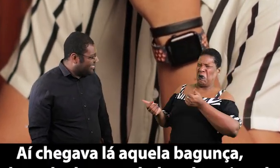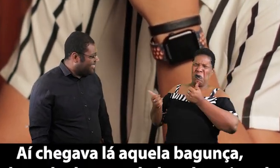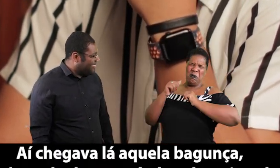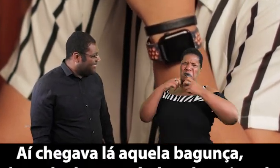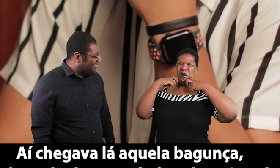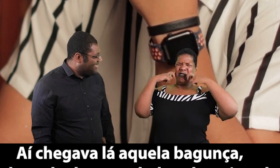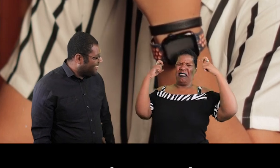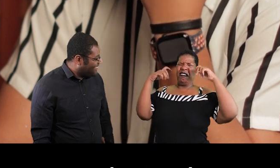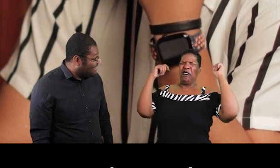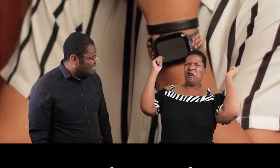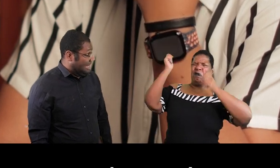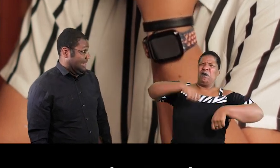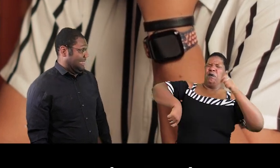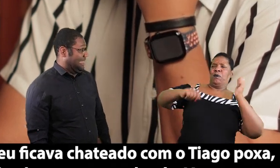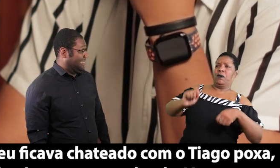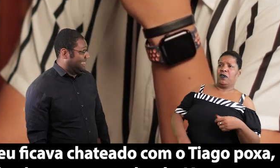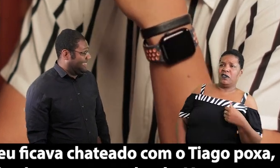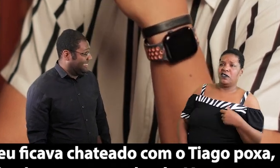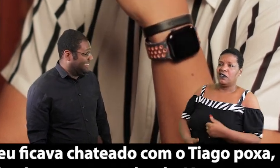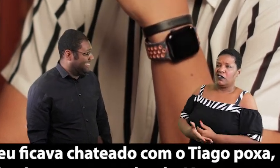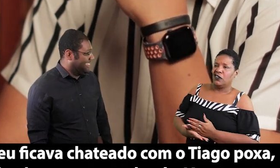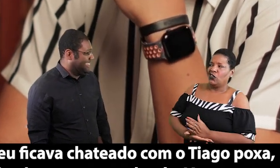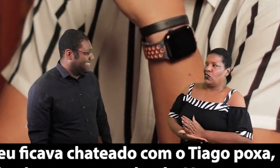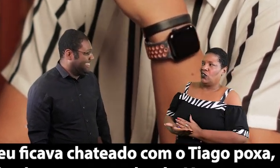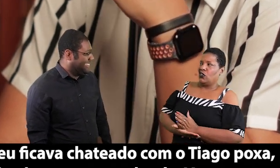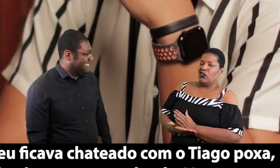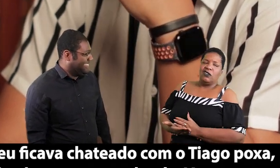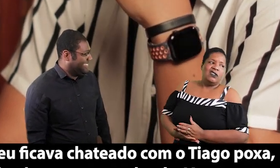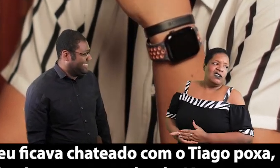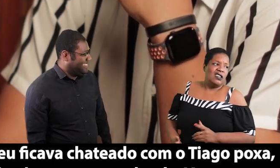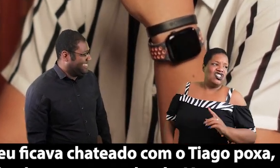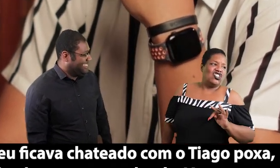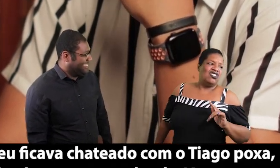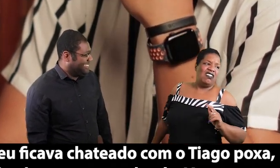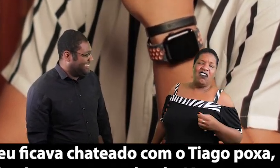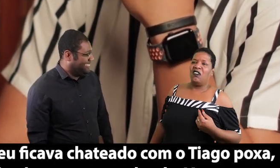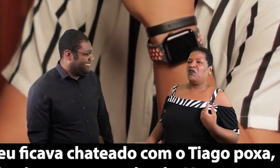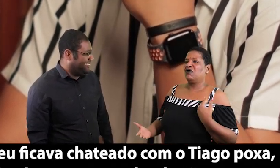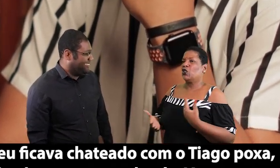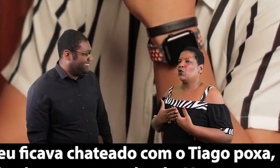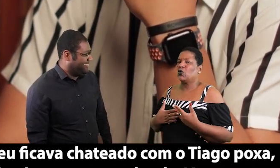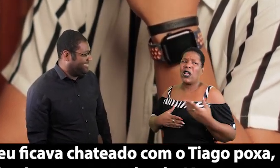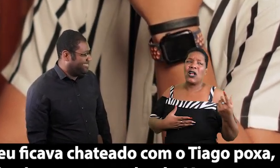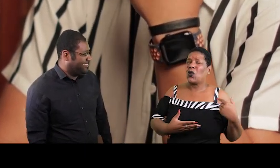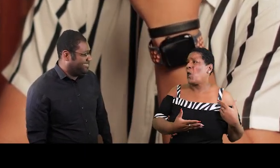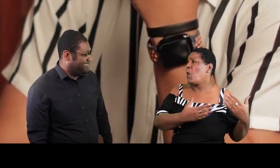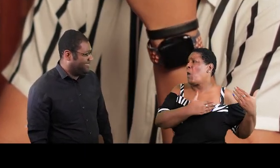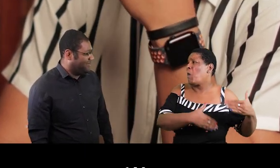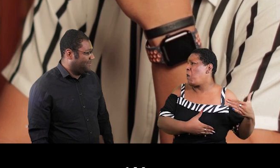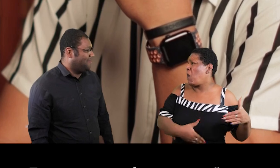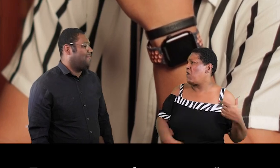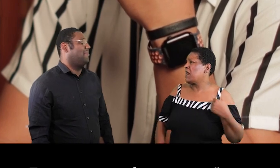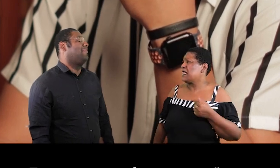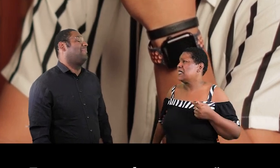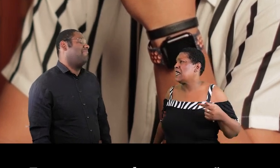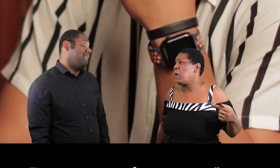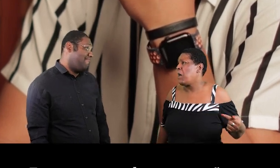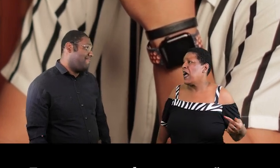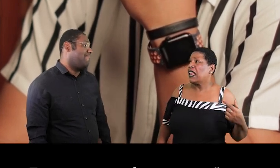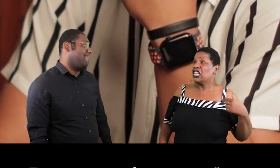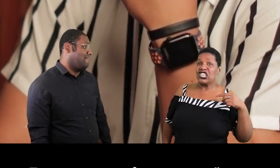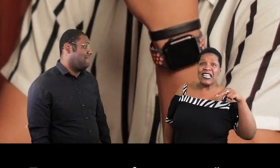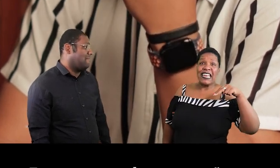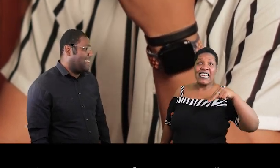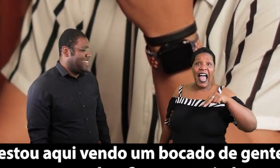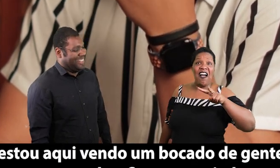bebendo, gritando e o samba comendo. E eu ficava chateado com o Thiago. Poxa, eu devia estar em casa estudando, vou ter prova, sei lá, essa semana de